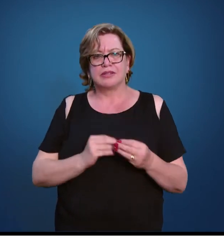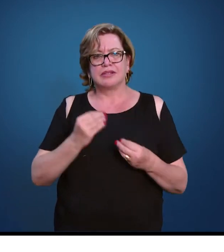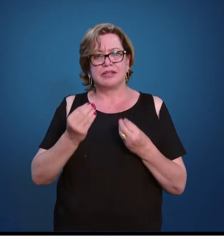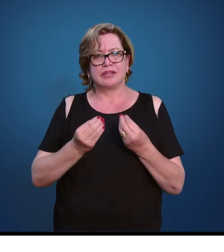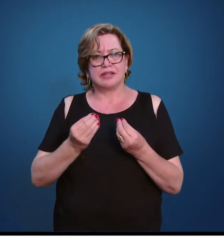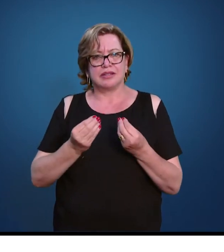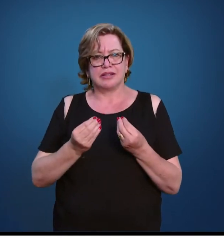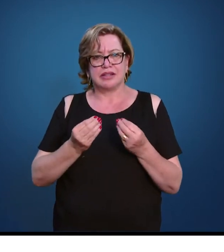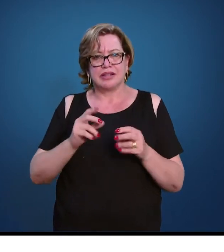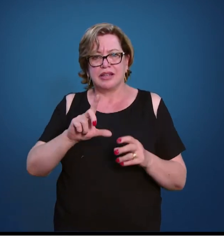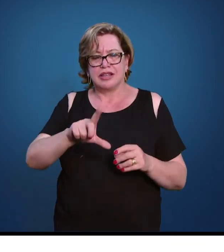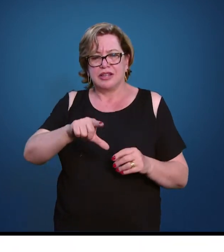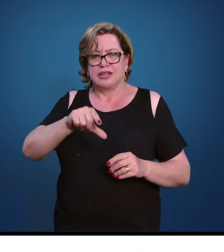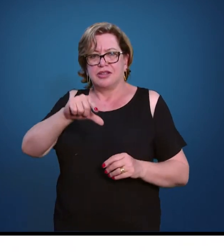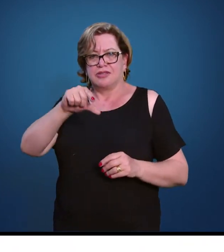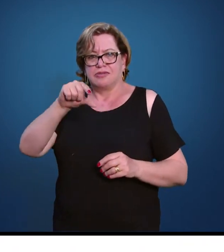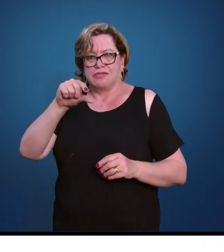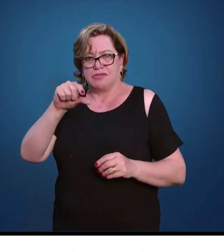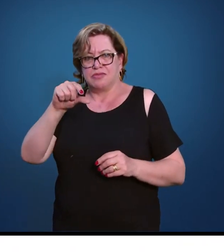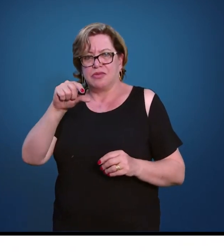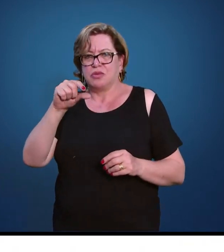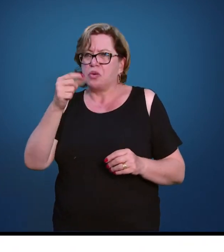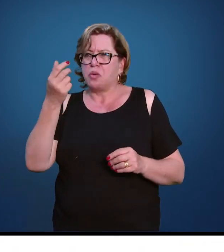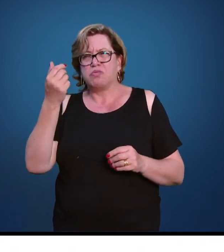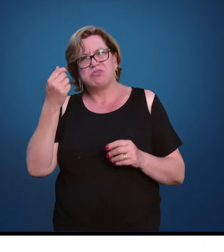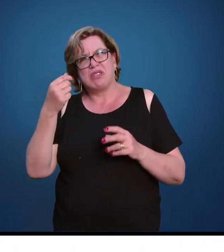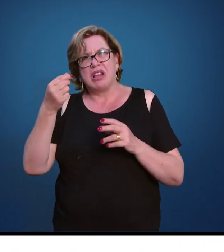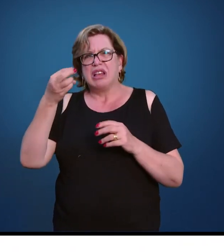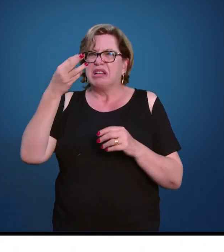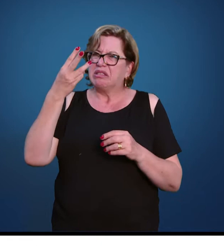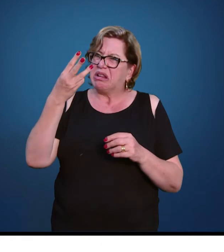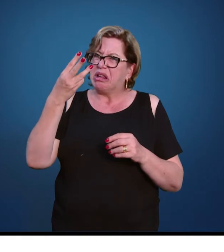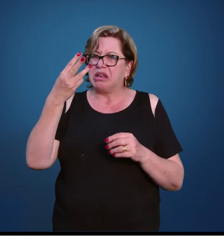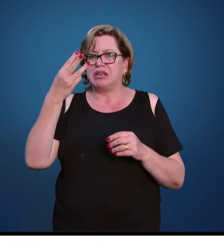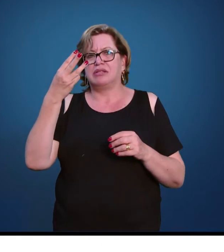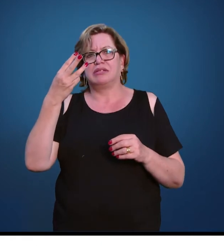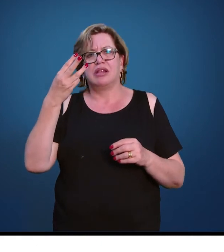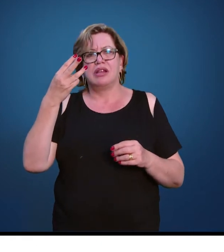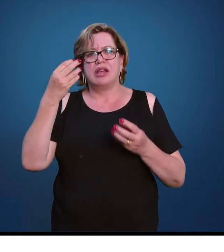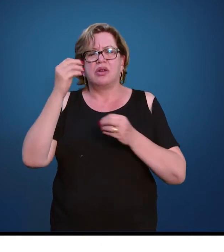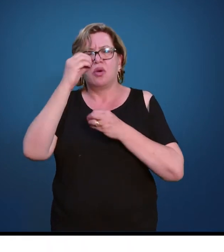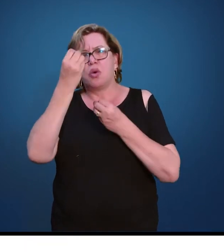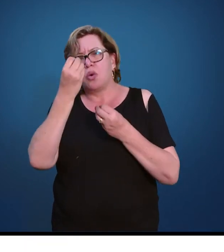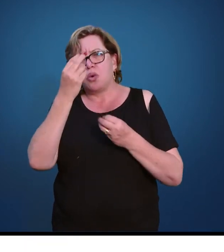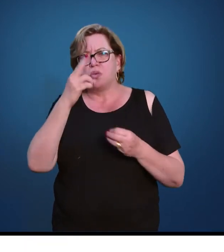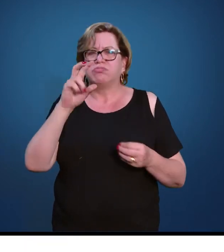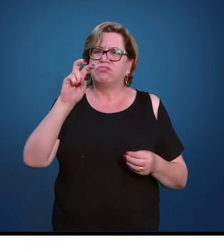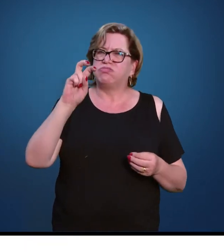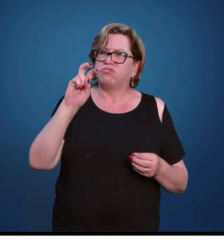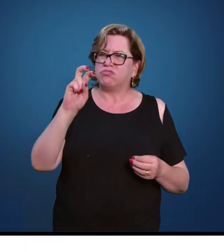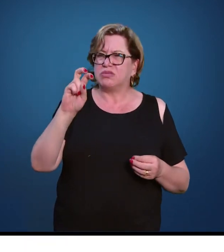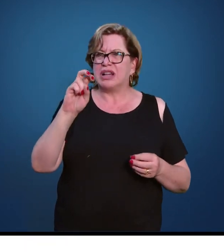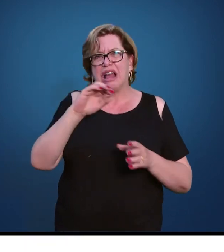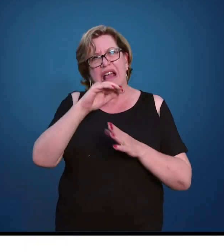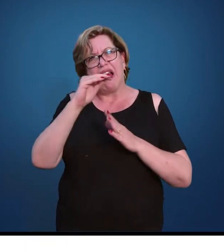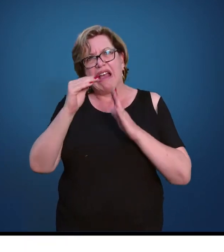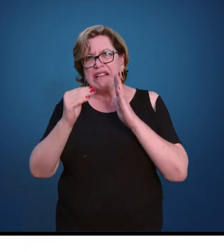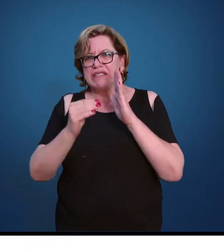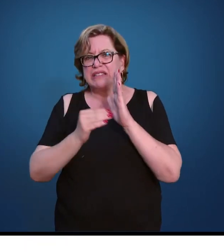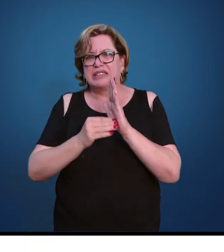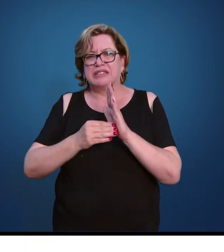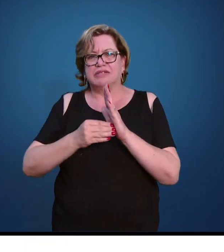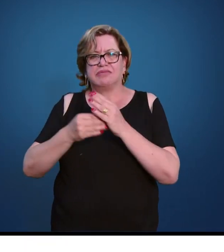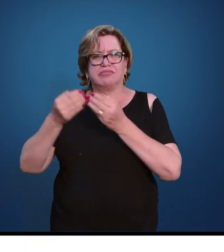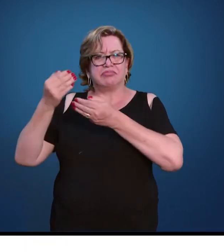de forma preferencial, os últimos 3 ou 5, ou se possível, até mais